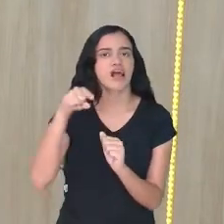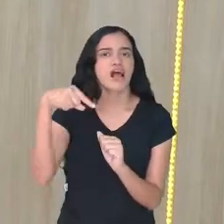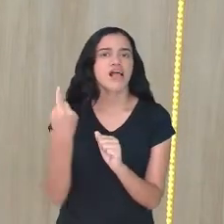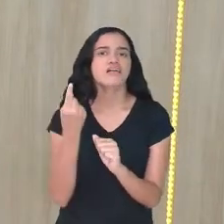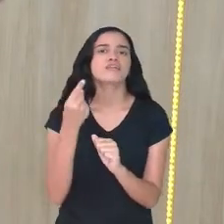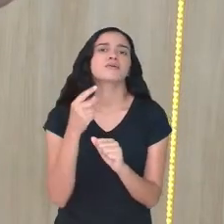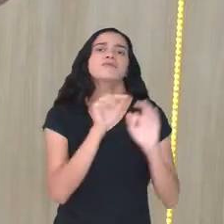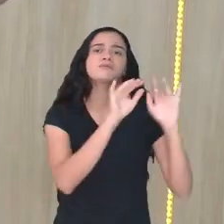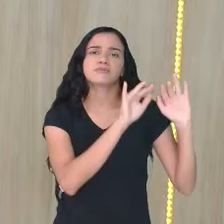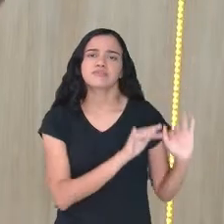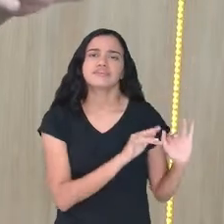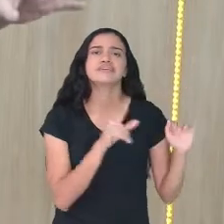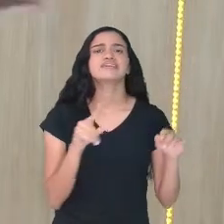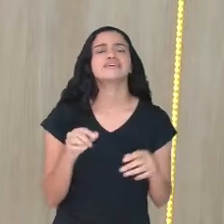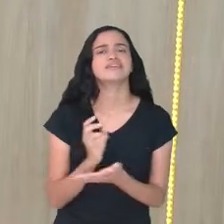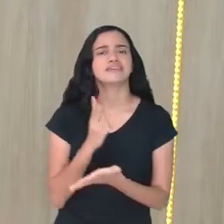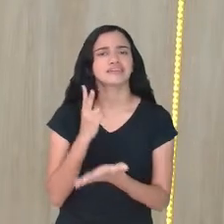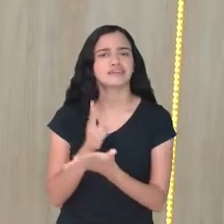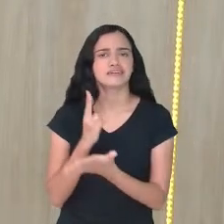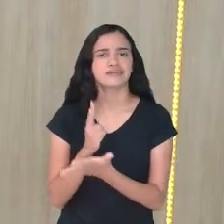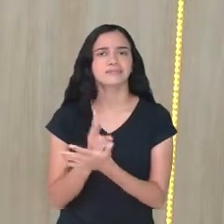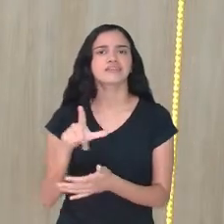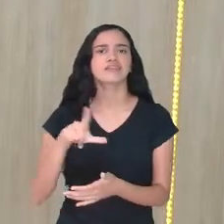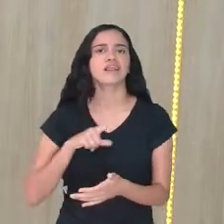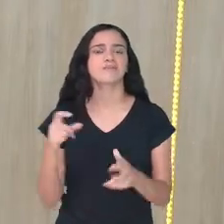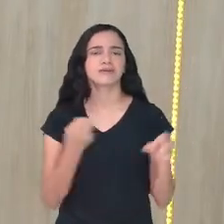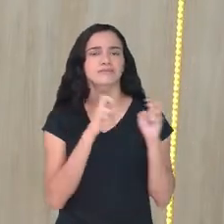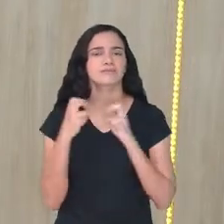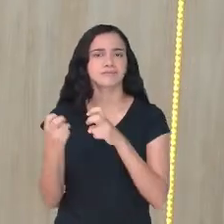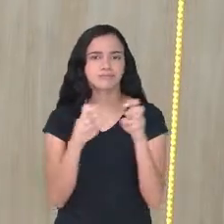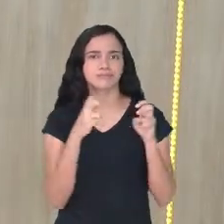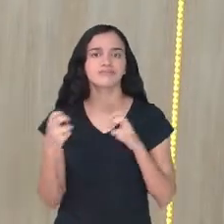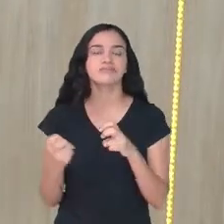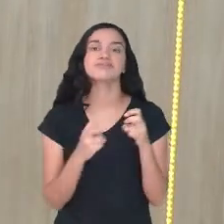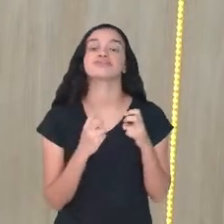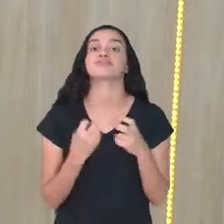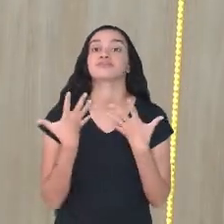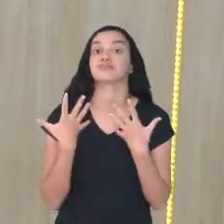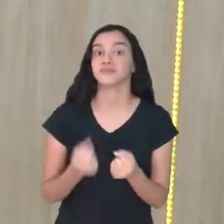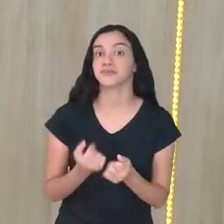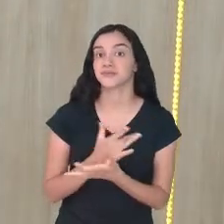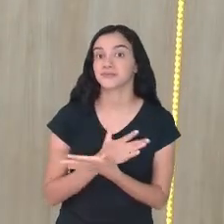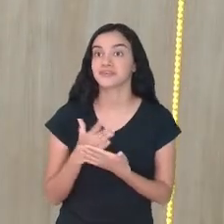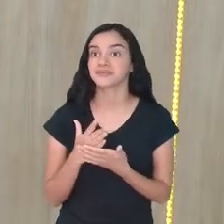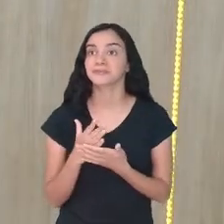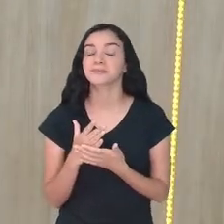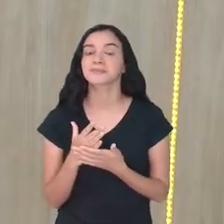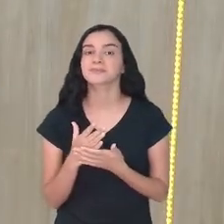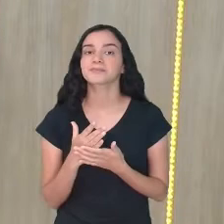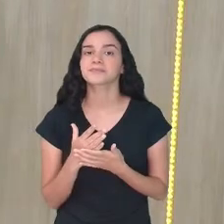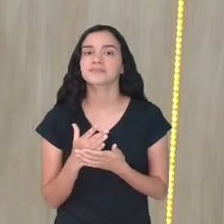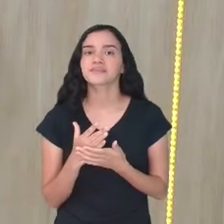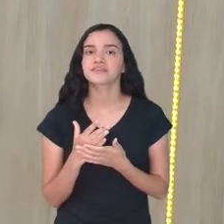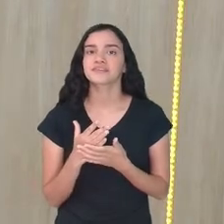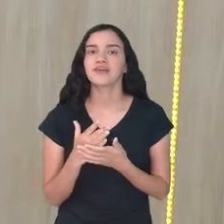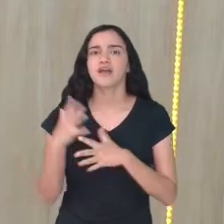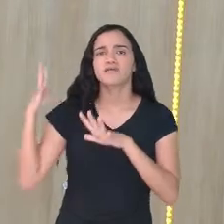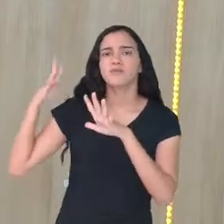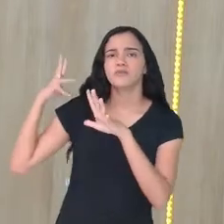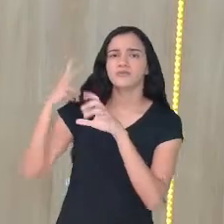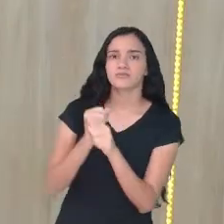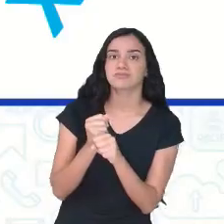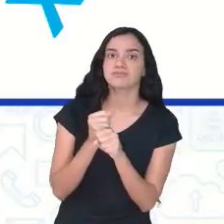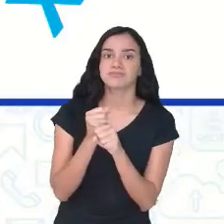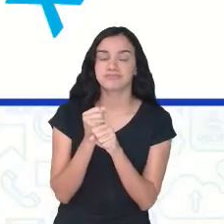no chat sempre tem um fórum para a gente discutir as coisas. Vamos lá? Bem, vamos